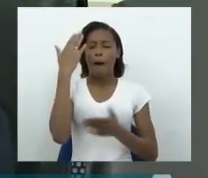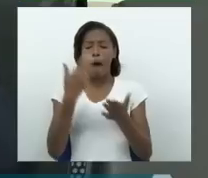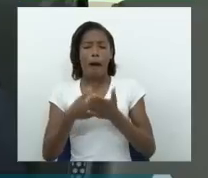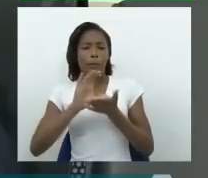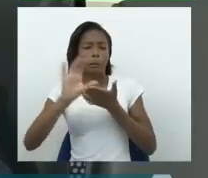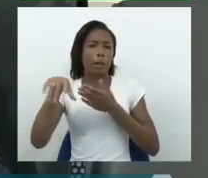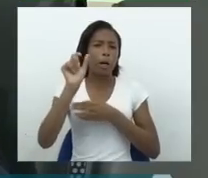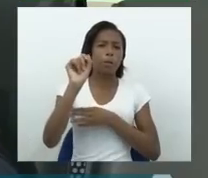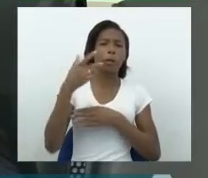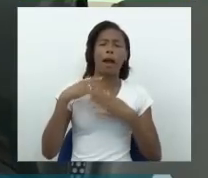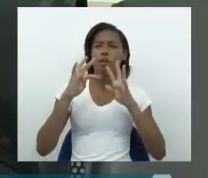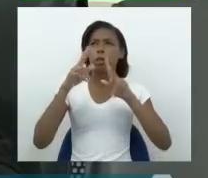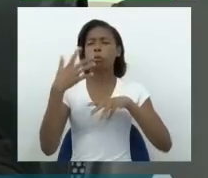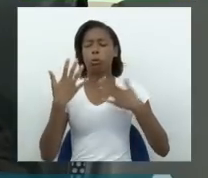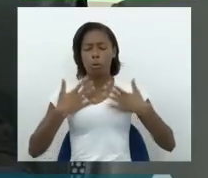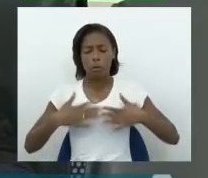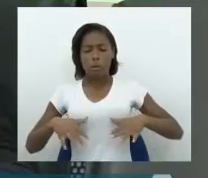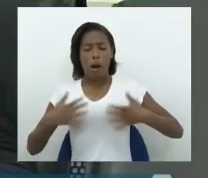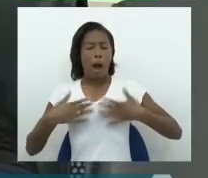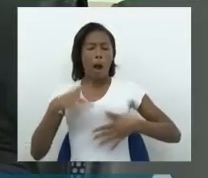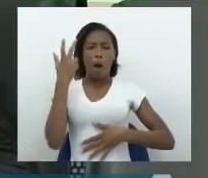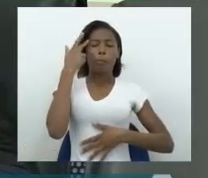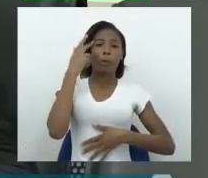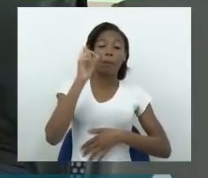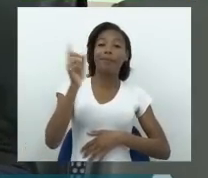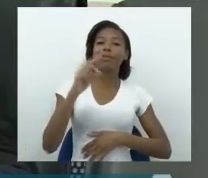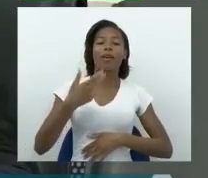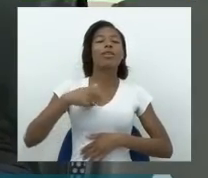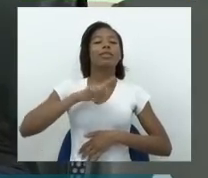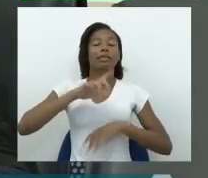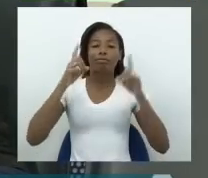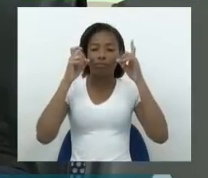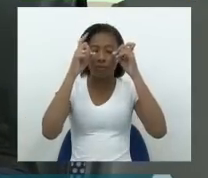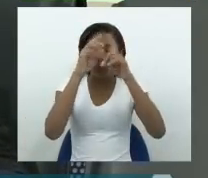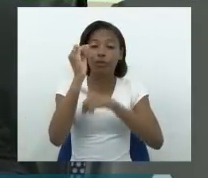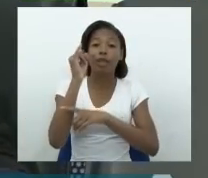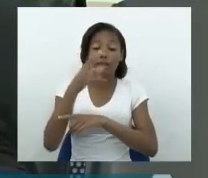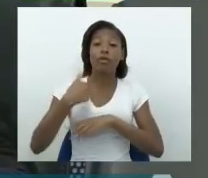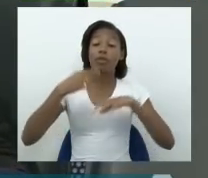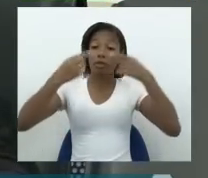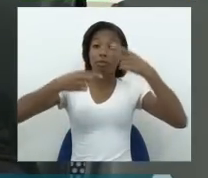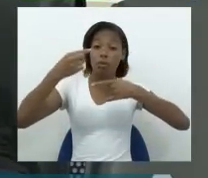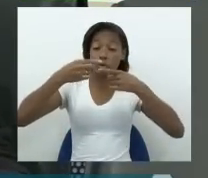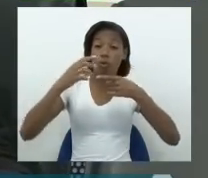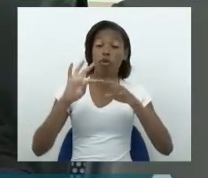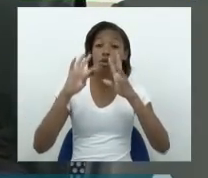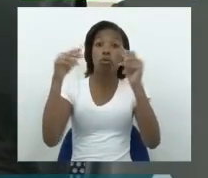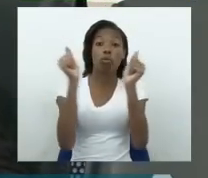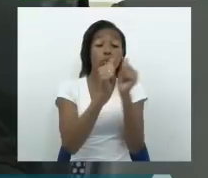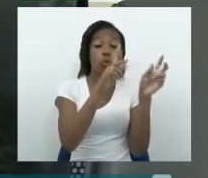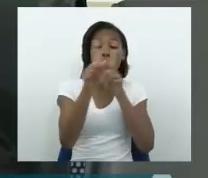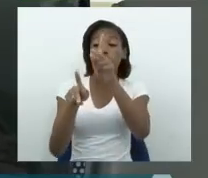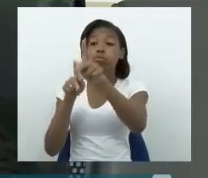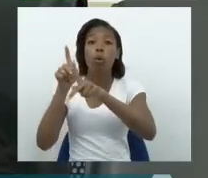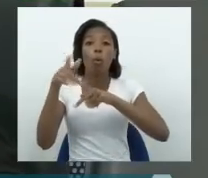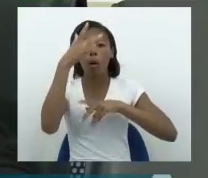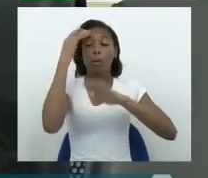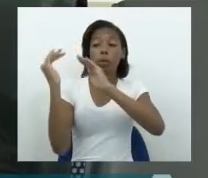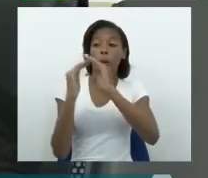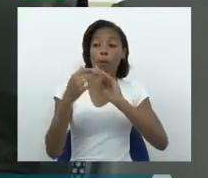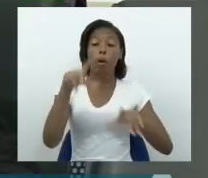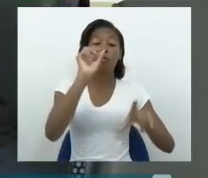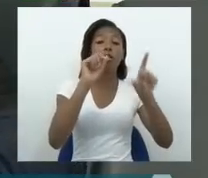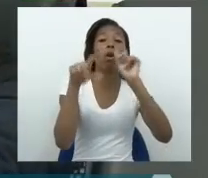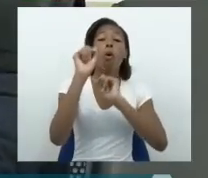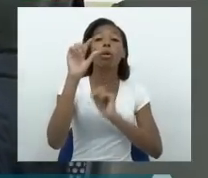serão tranquilas e firmes. Nós vamos ter dificuldades e a gente vai discutir isso é com o povo. O povo vai decidir o